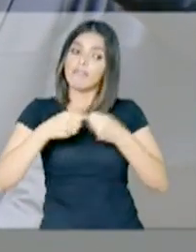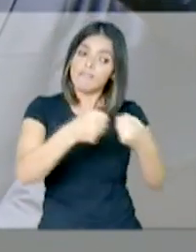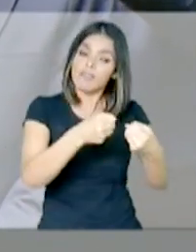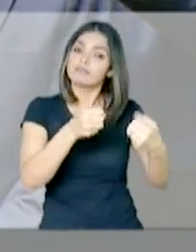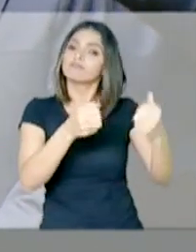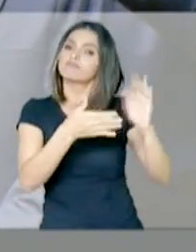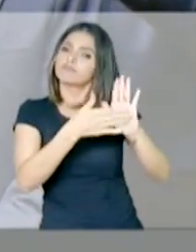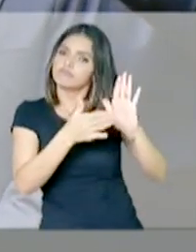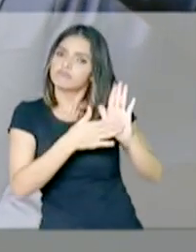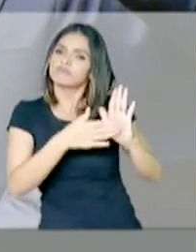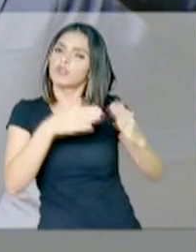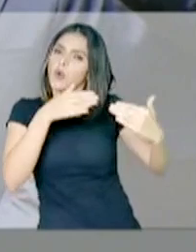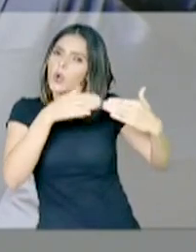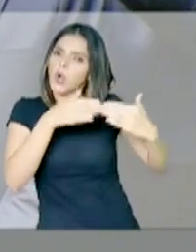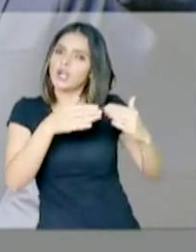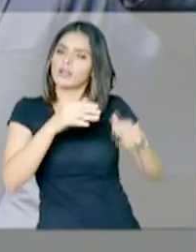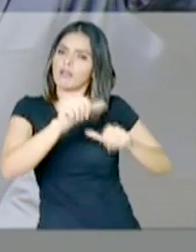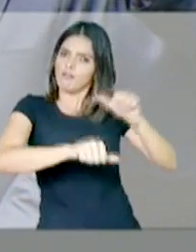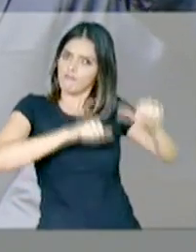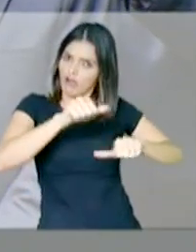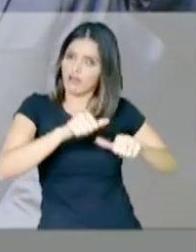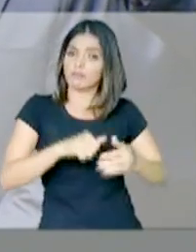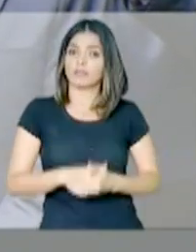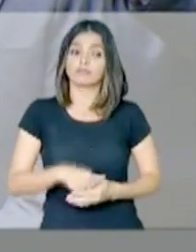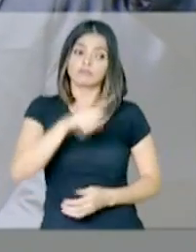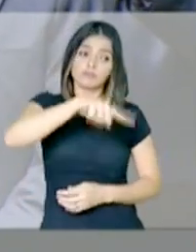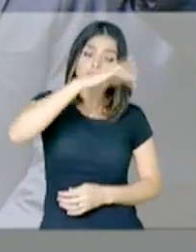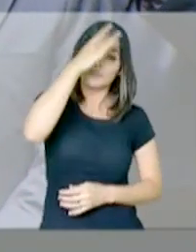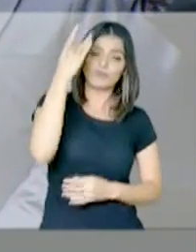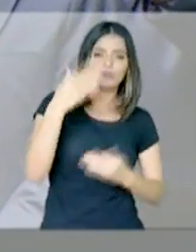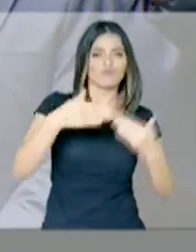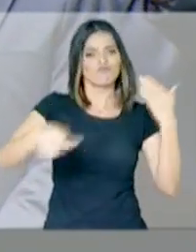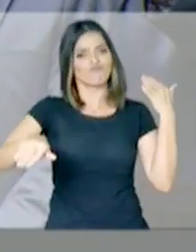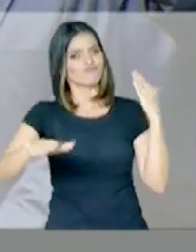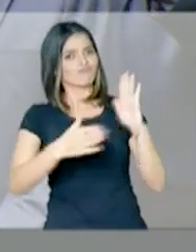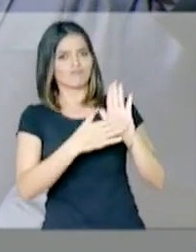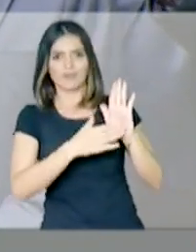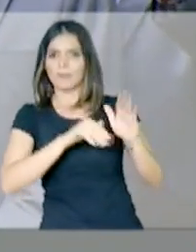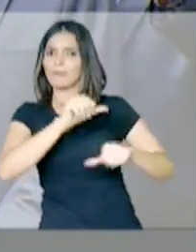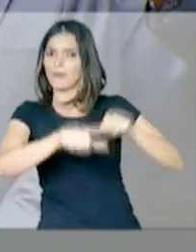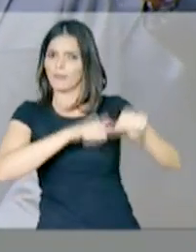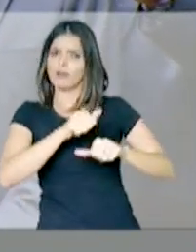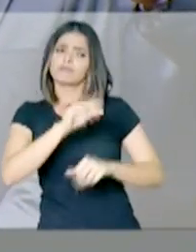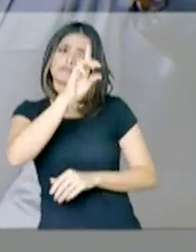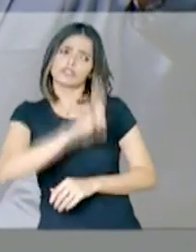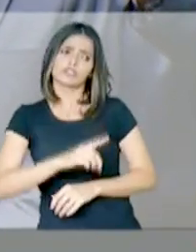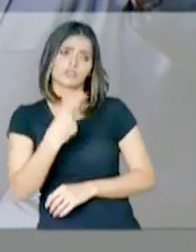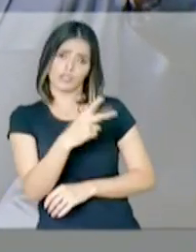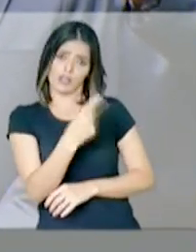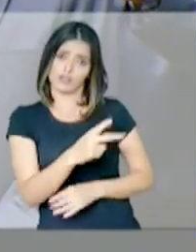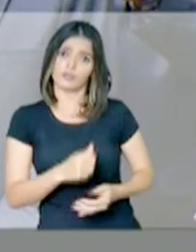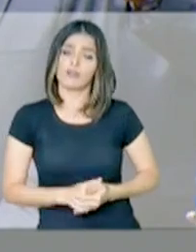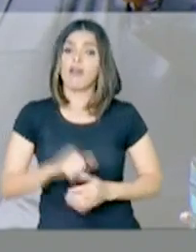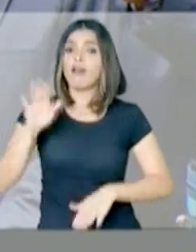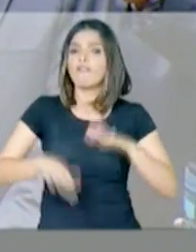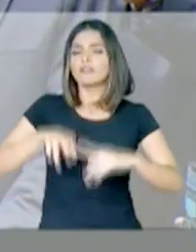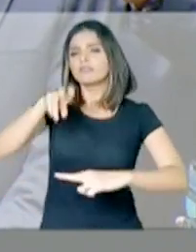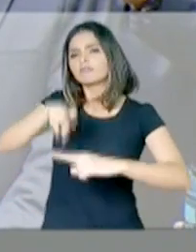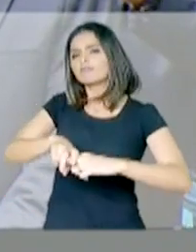expectativa do encerramento da discussão. Vamos ouvir o presidente Rodrigo Maia falando. Eu muitas vezes fico ali acompanhando